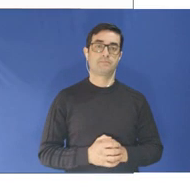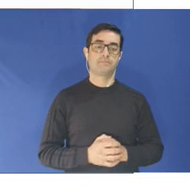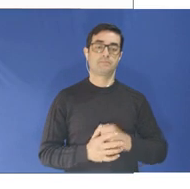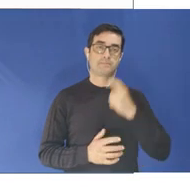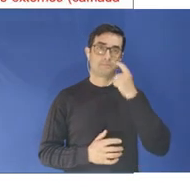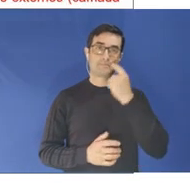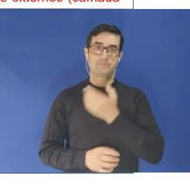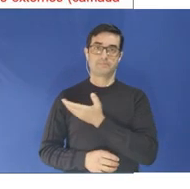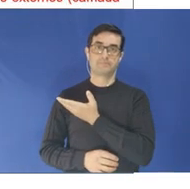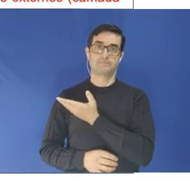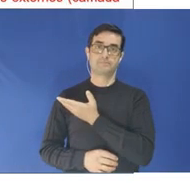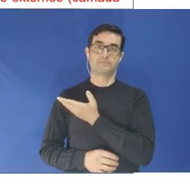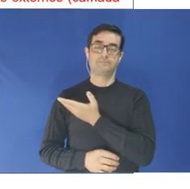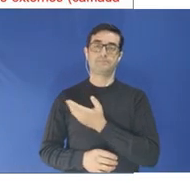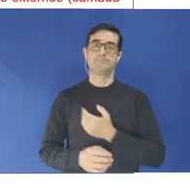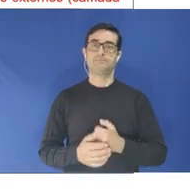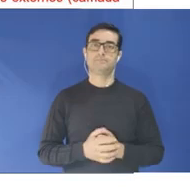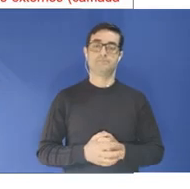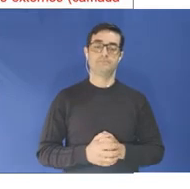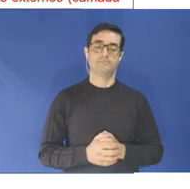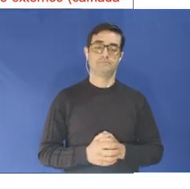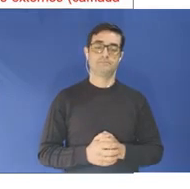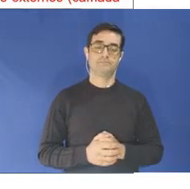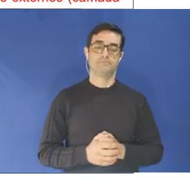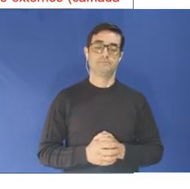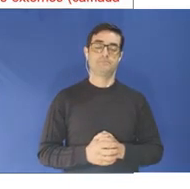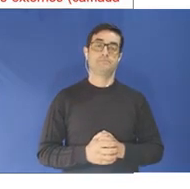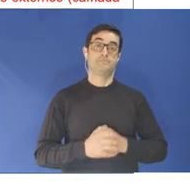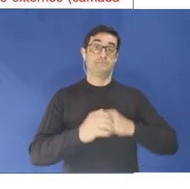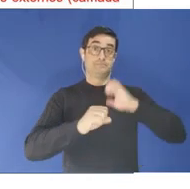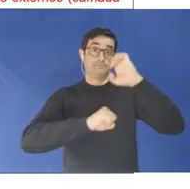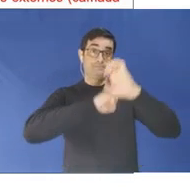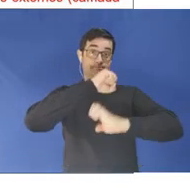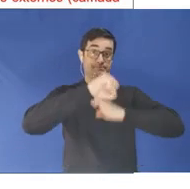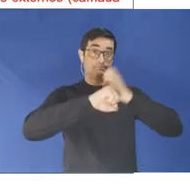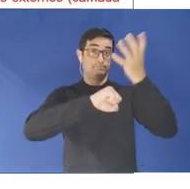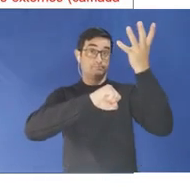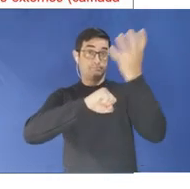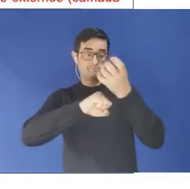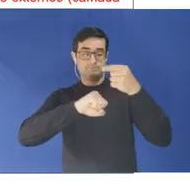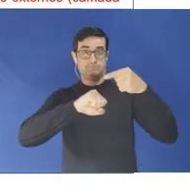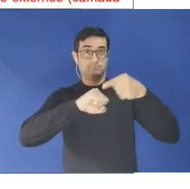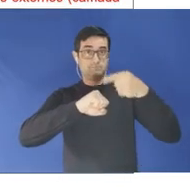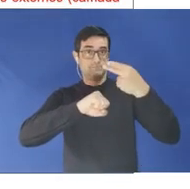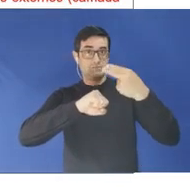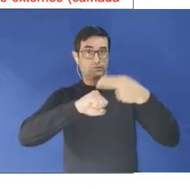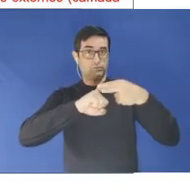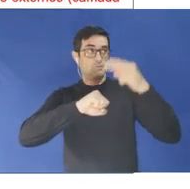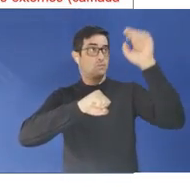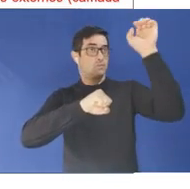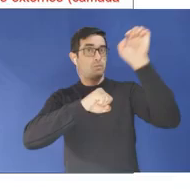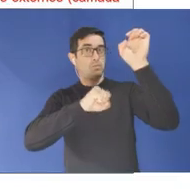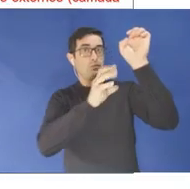subnível F. 2. A carga nuclear efetiva é a real atração entre um